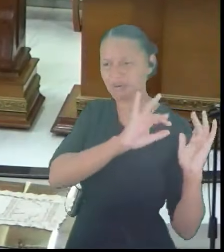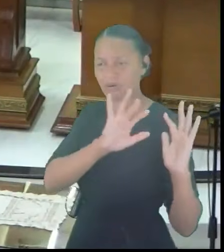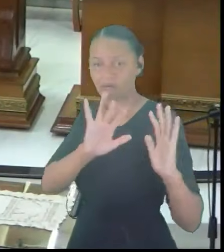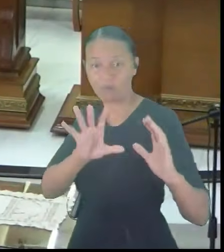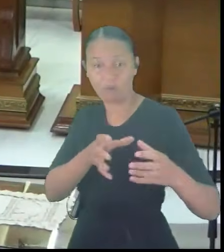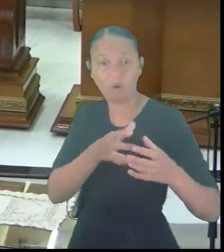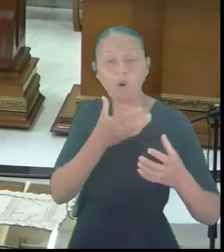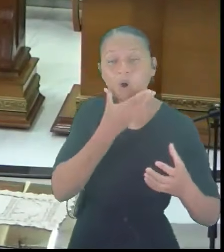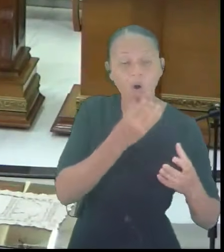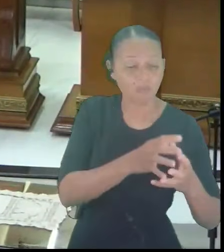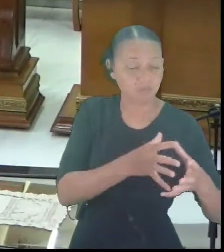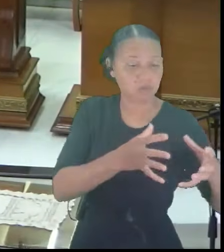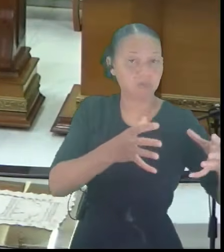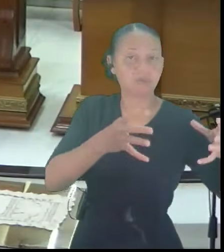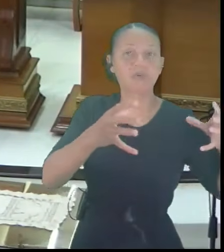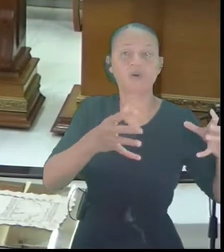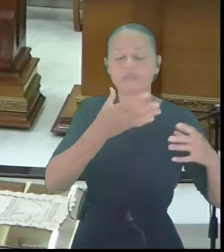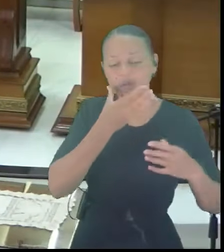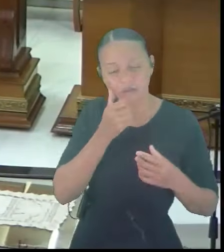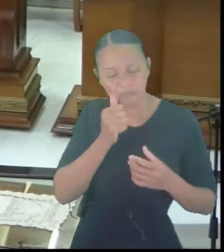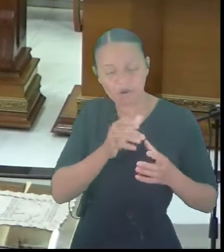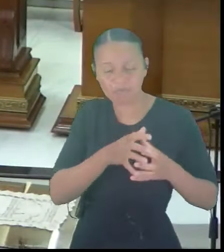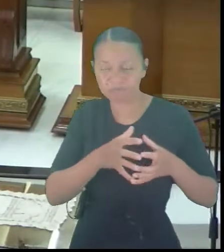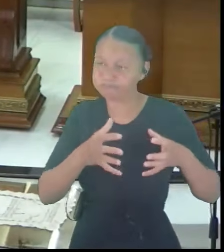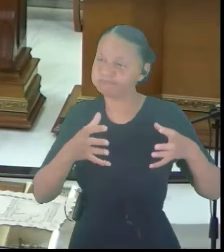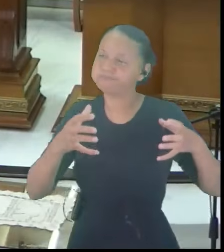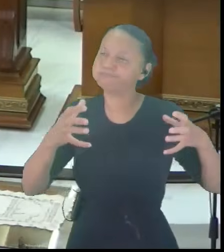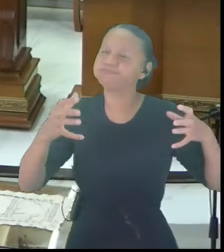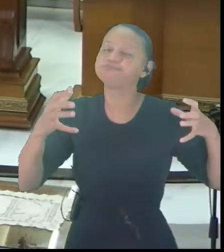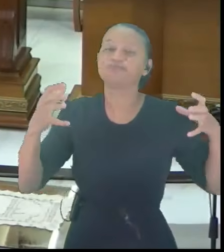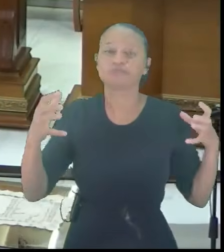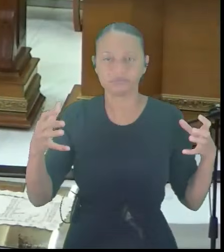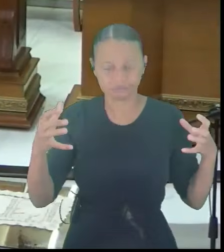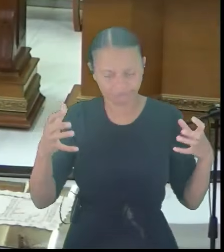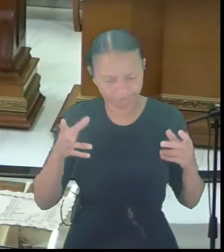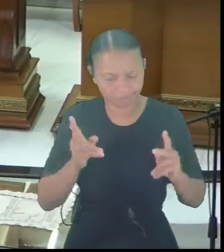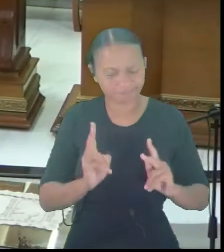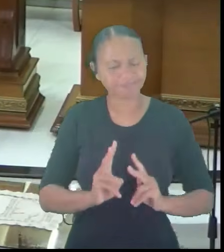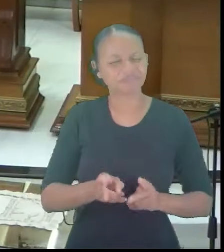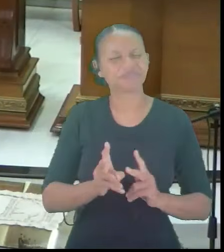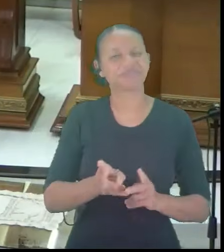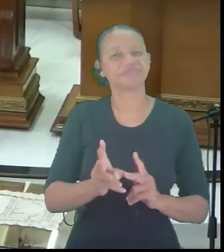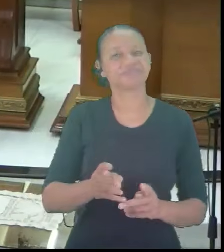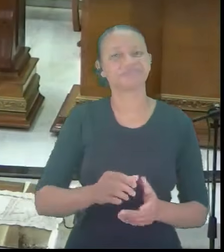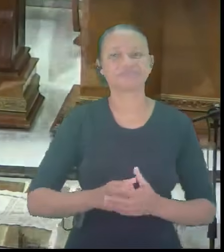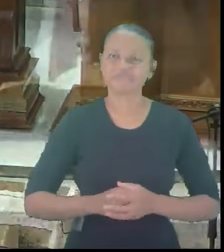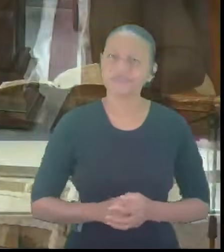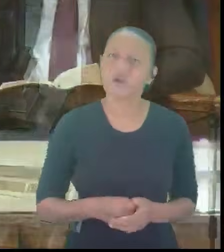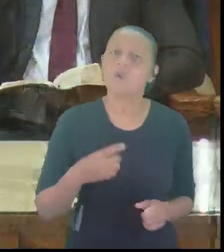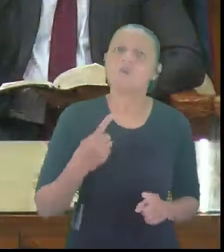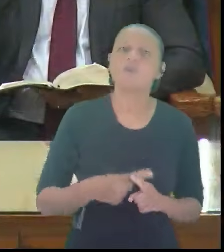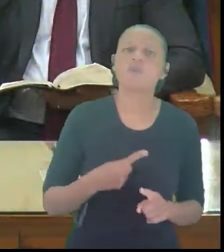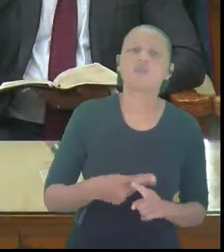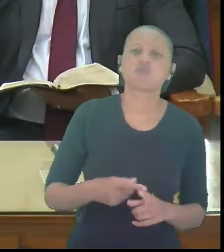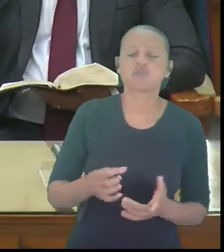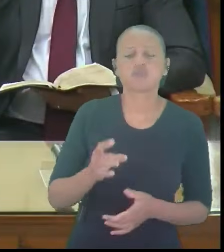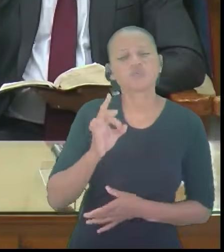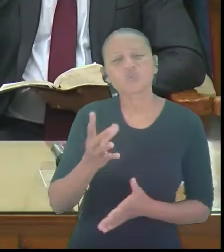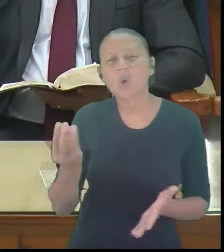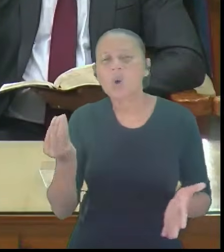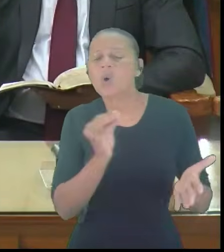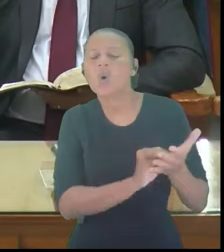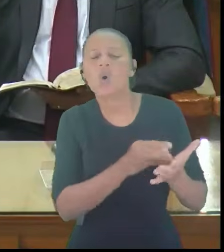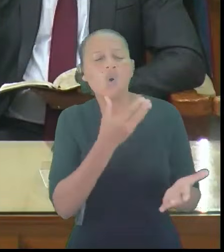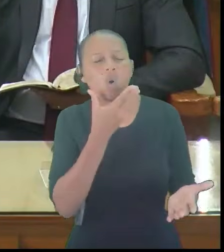homens como mulheres, crescia cada vez mais. Por que não colocou só